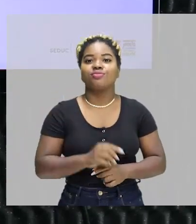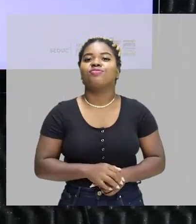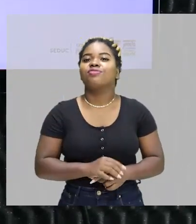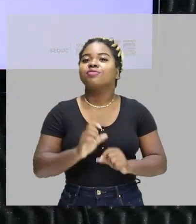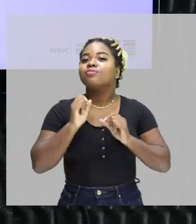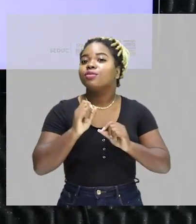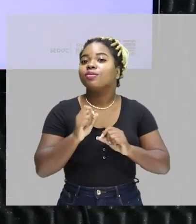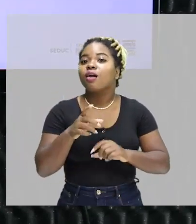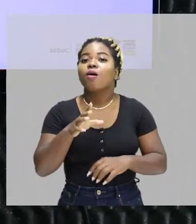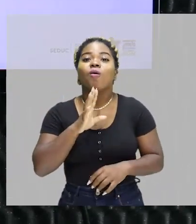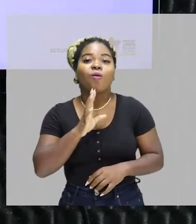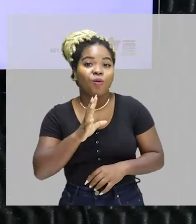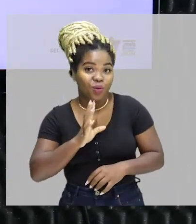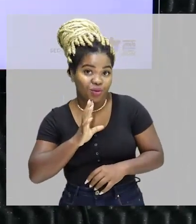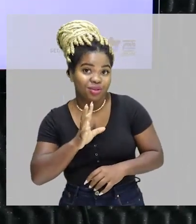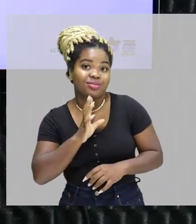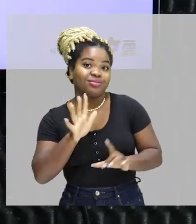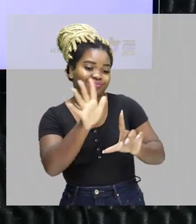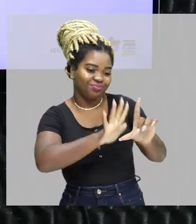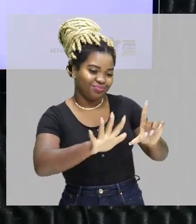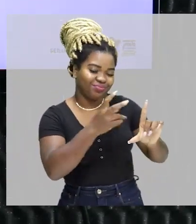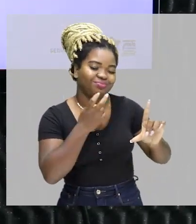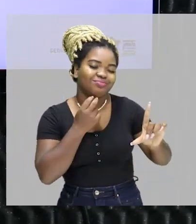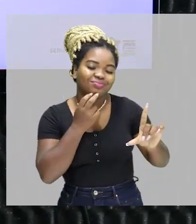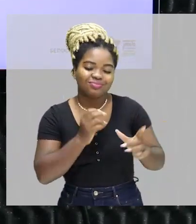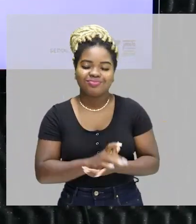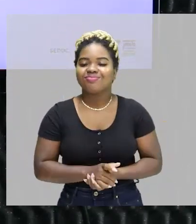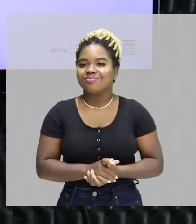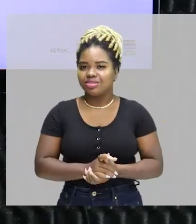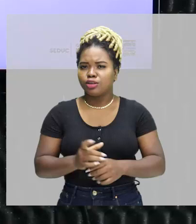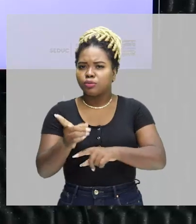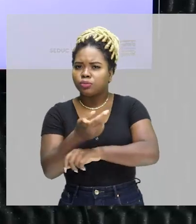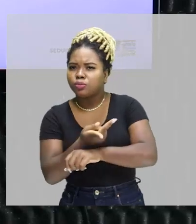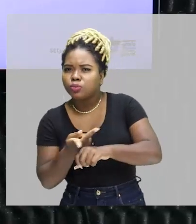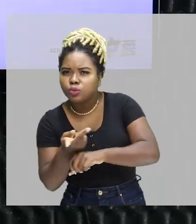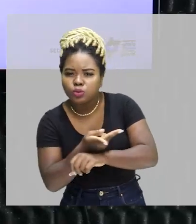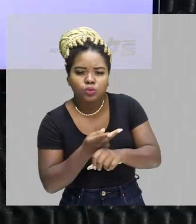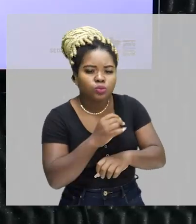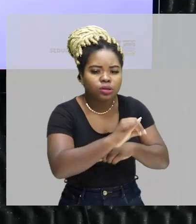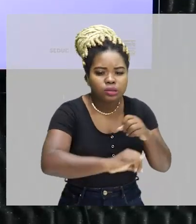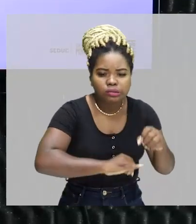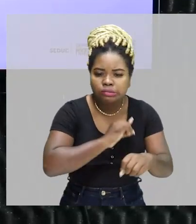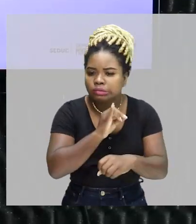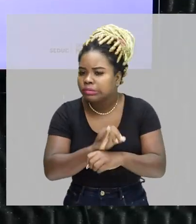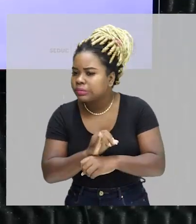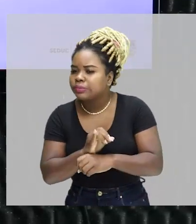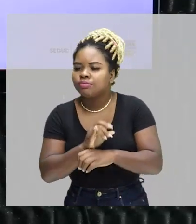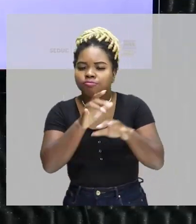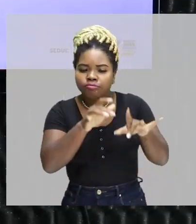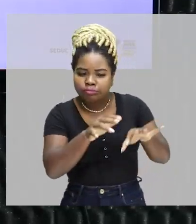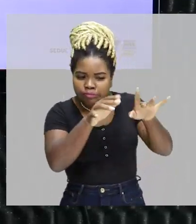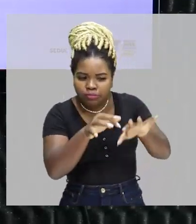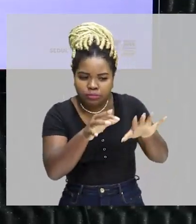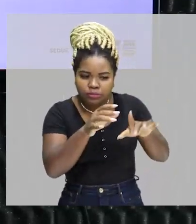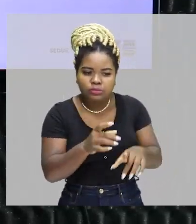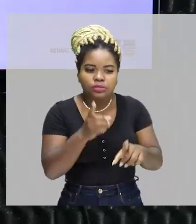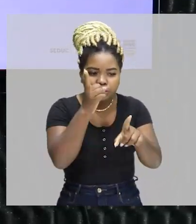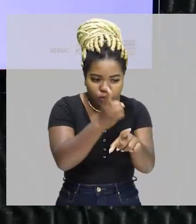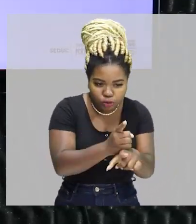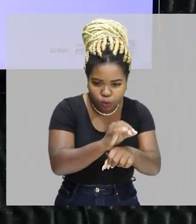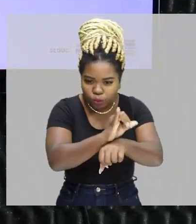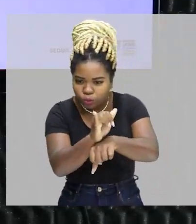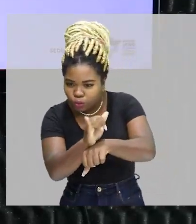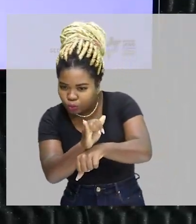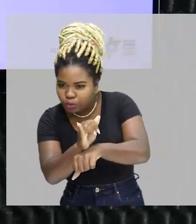Dias. Então vai lá, dá uma olhadinha geral em todo o conteúdo, todas as aulas, na verdade de todas as disciplinas, não é só da minha não, nós temos